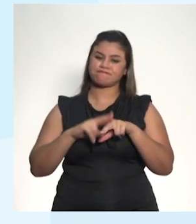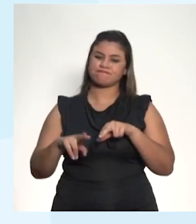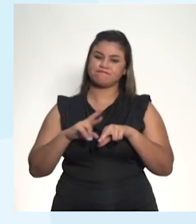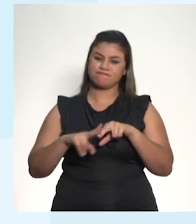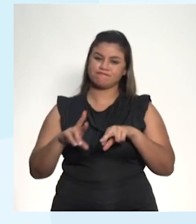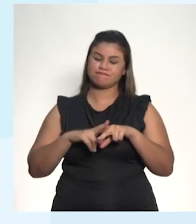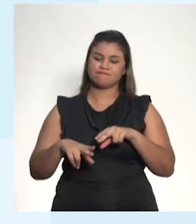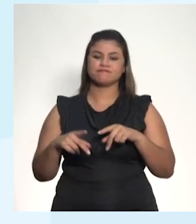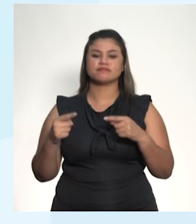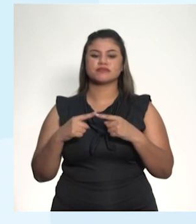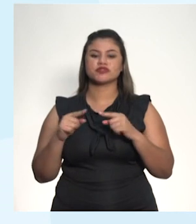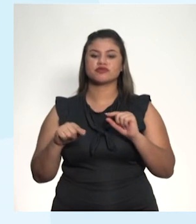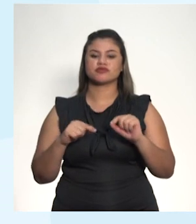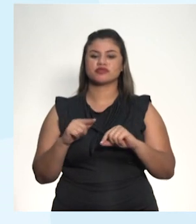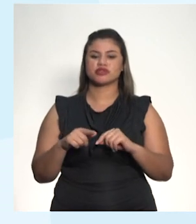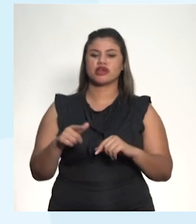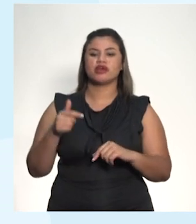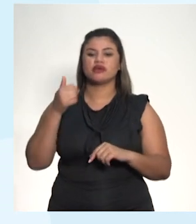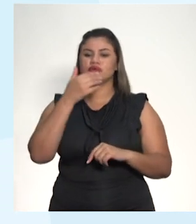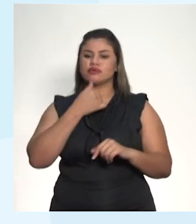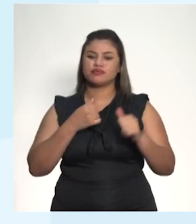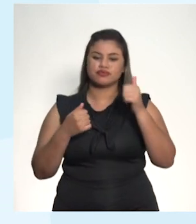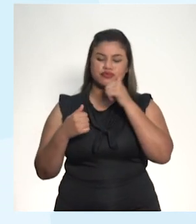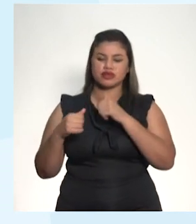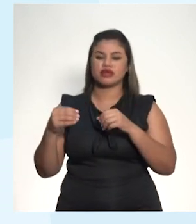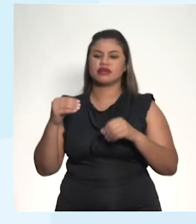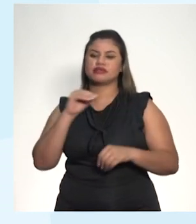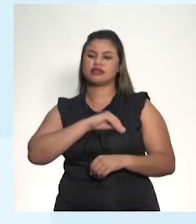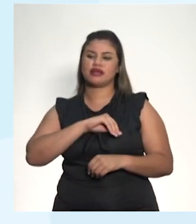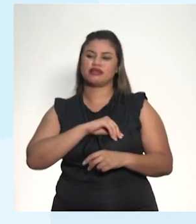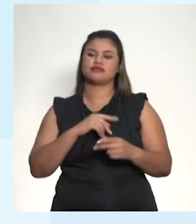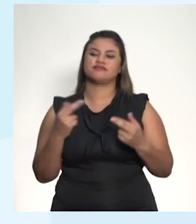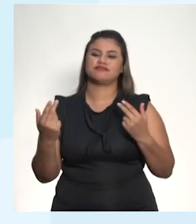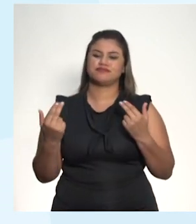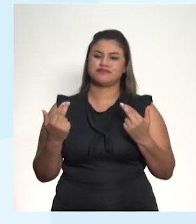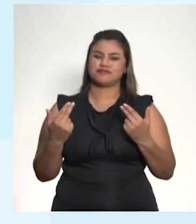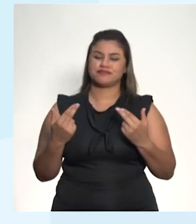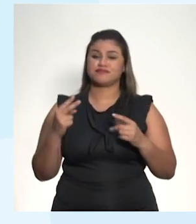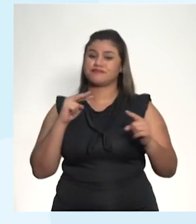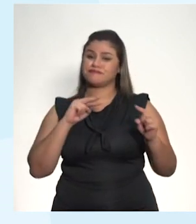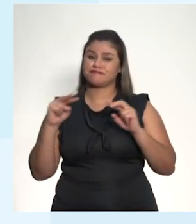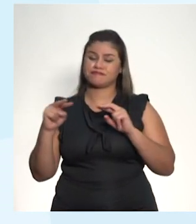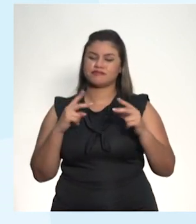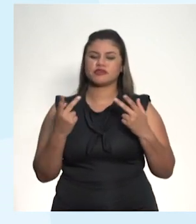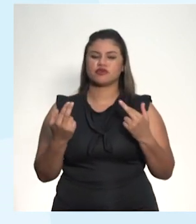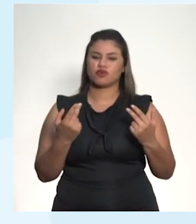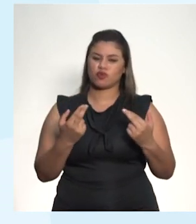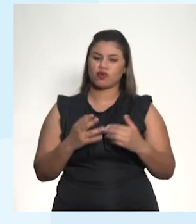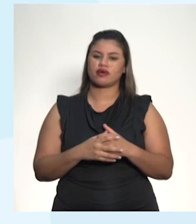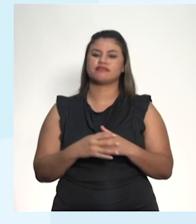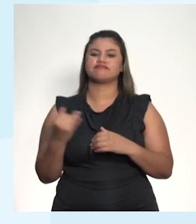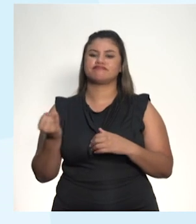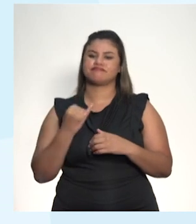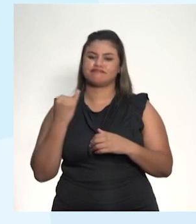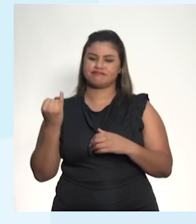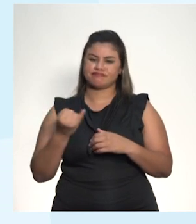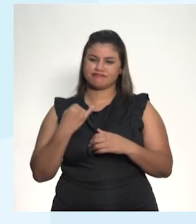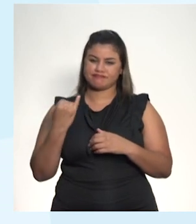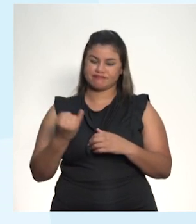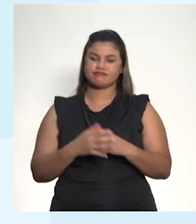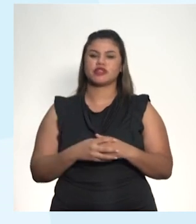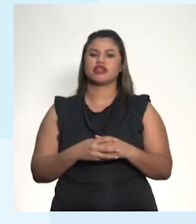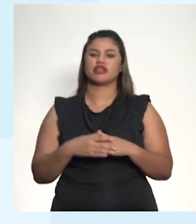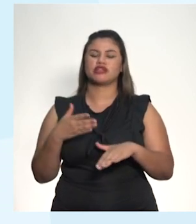que é justamente a gente ter homens e mulheres ganhando o mesmo salário, tendo a mesma visibilidade, a mesma importância e o